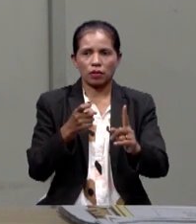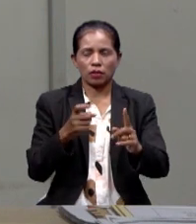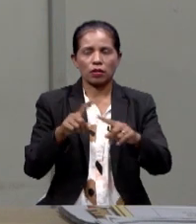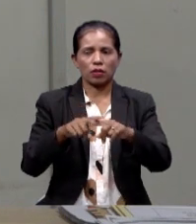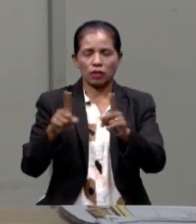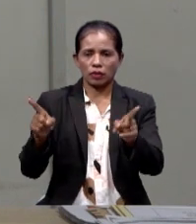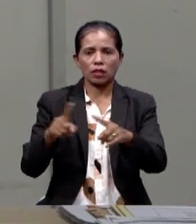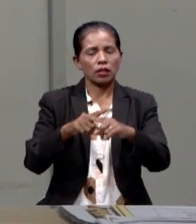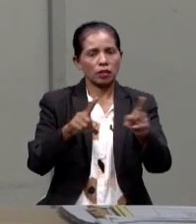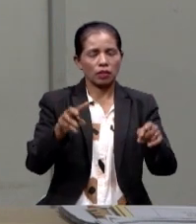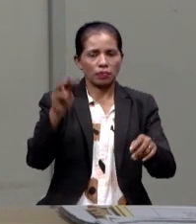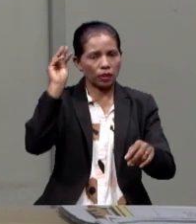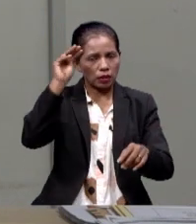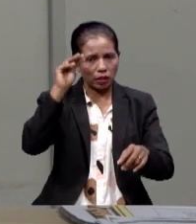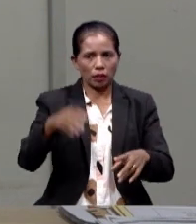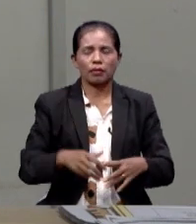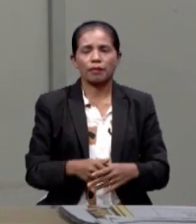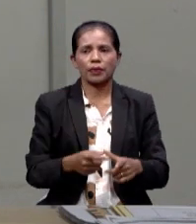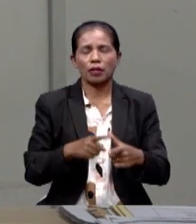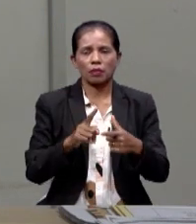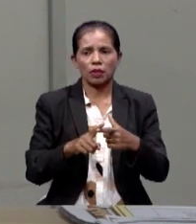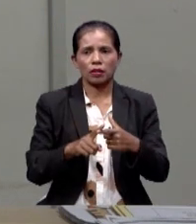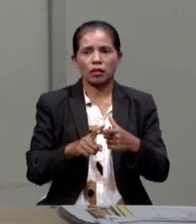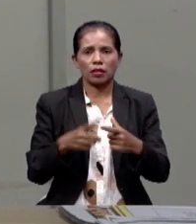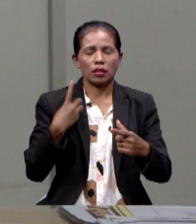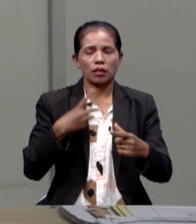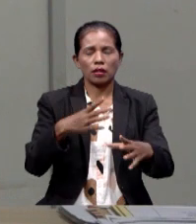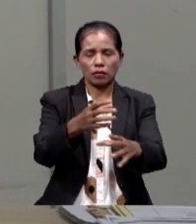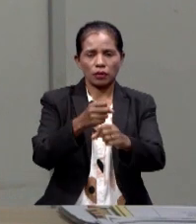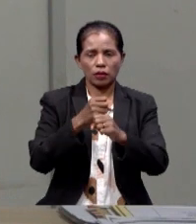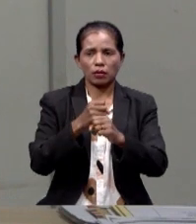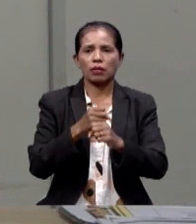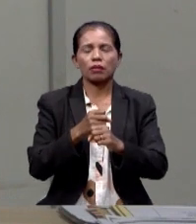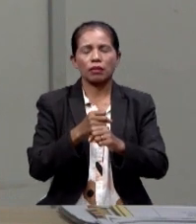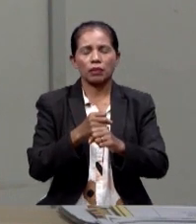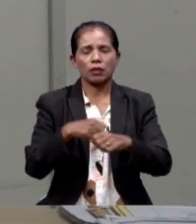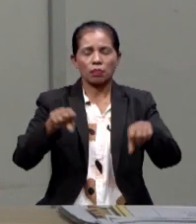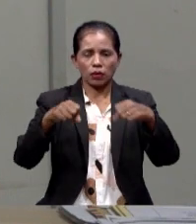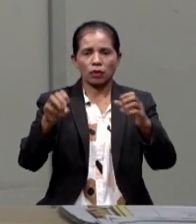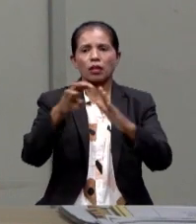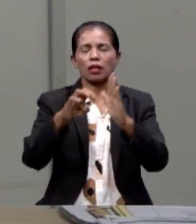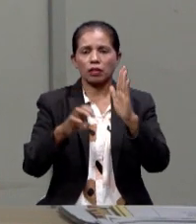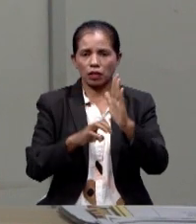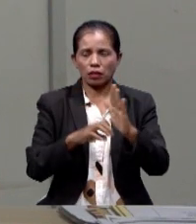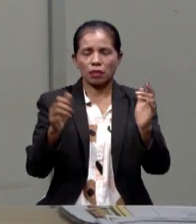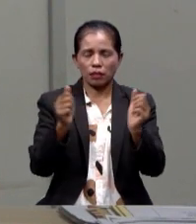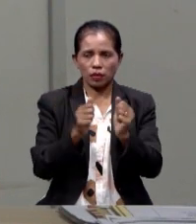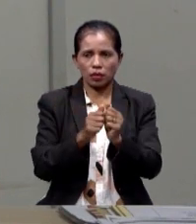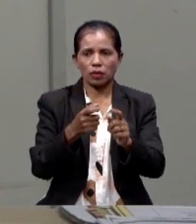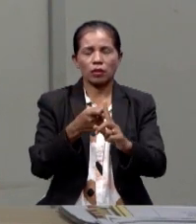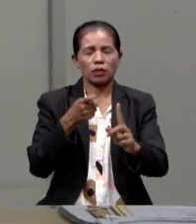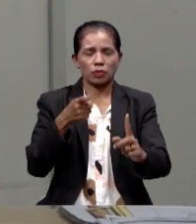em ministero imos ita prendemos kare motor estado usi